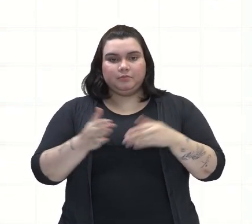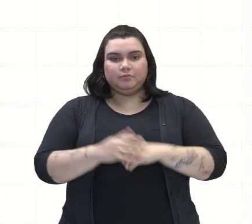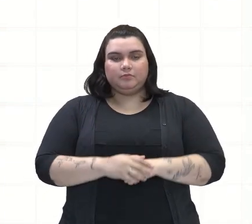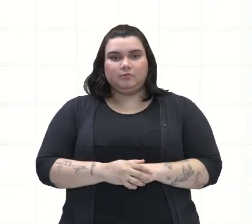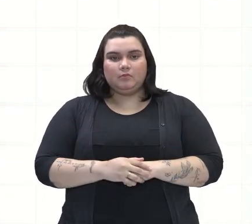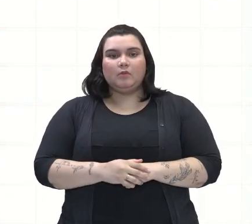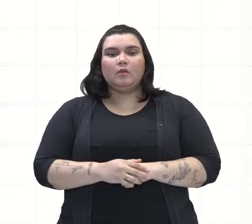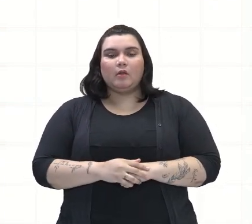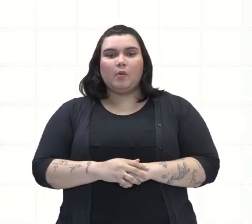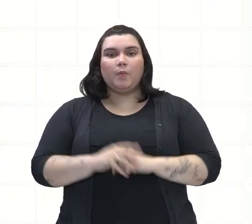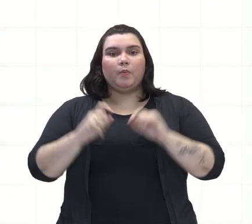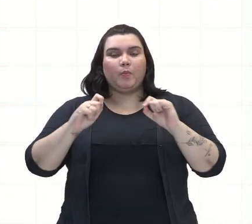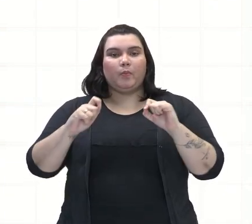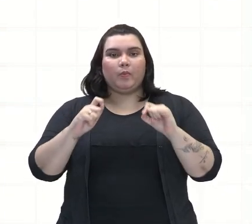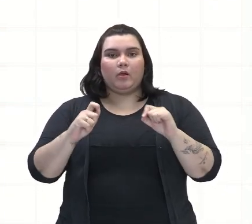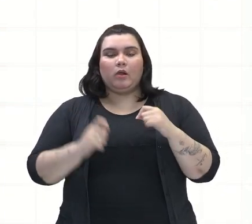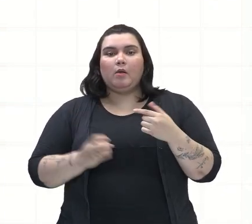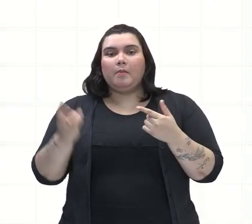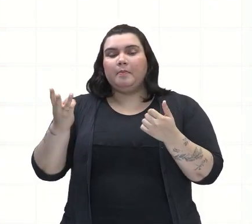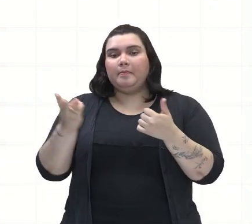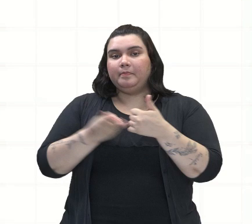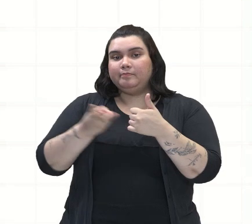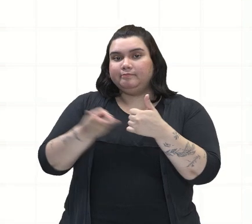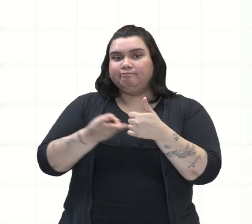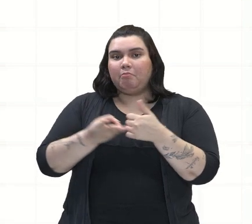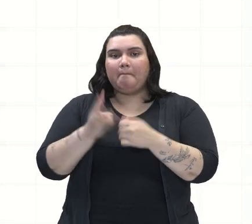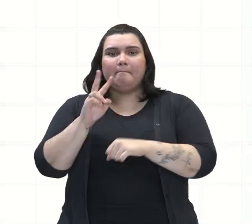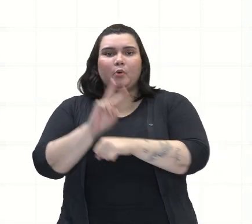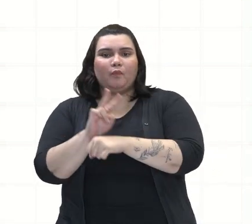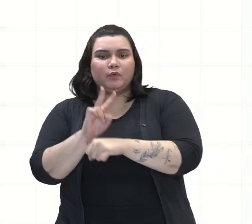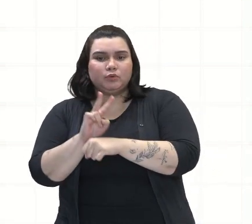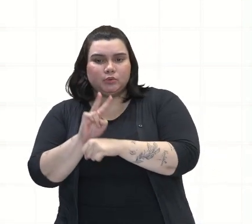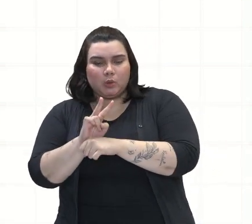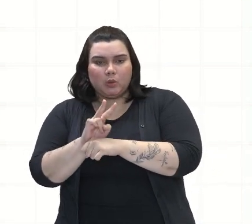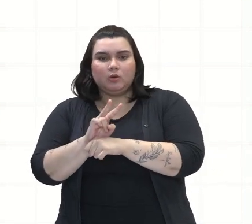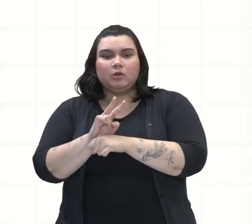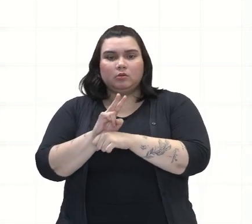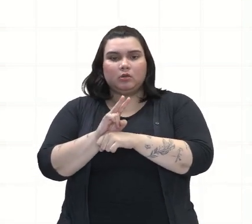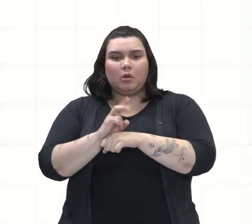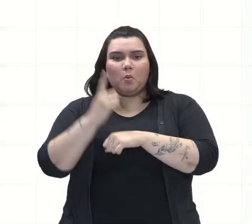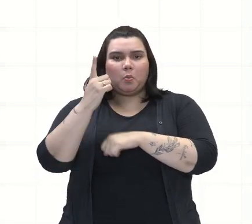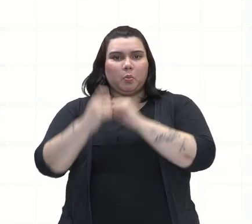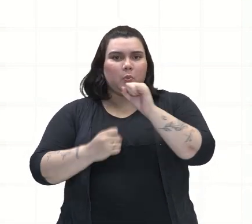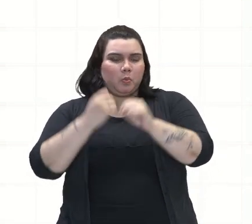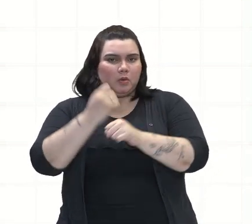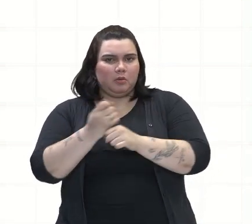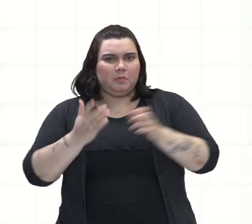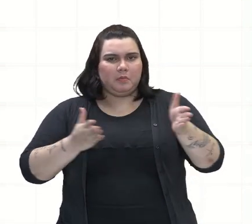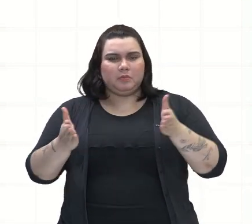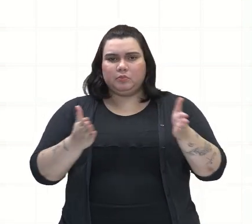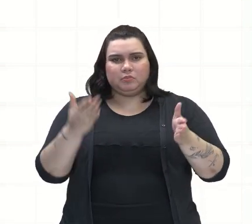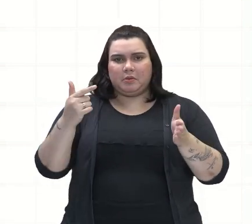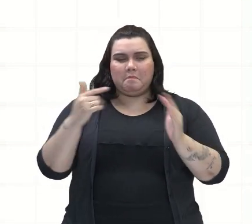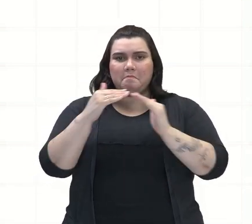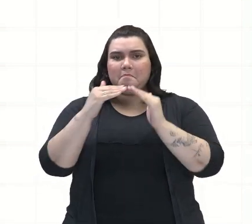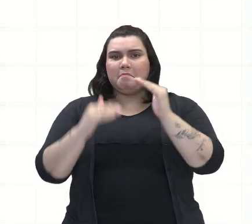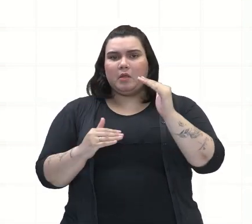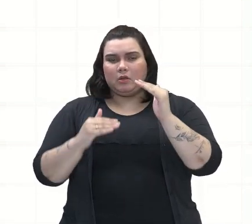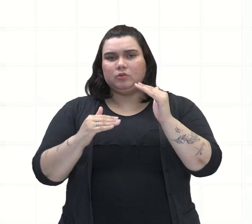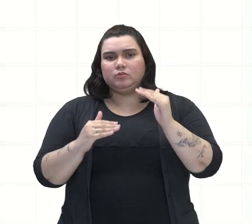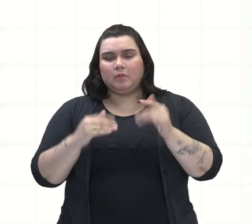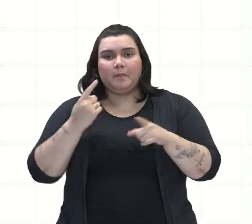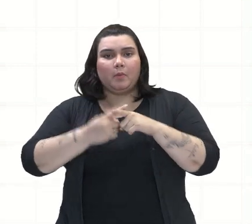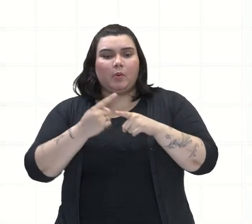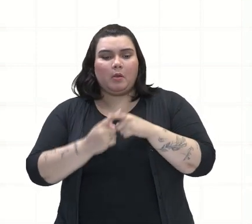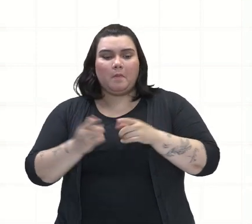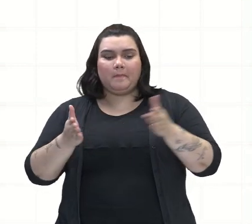a regência provisória, que, para você perceber, ela não dura nem um ano, pois é um período na qual